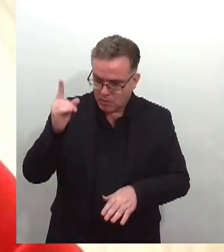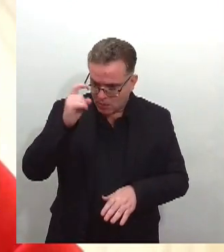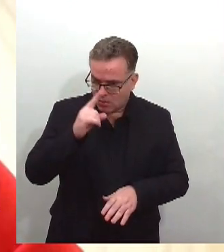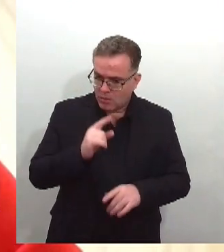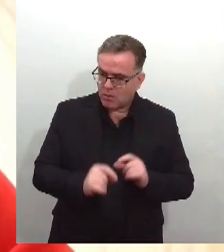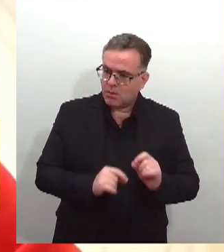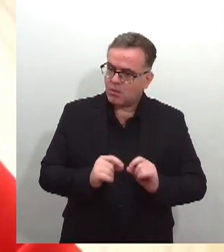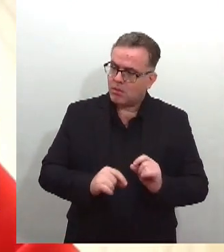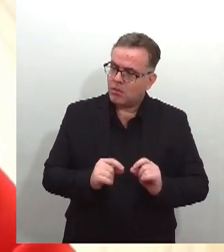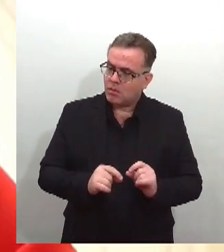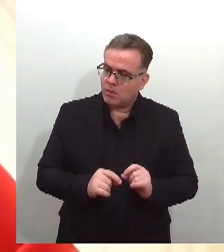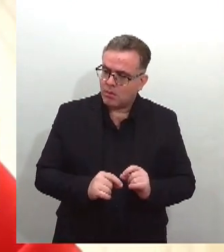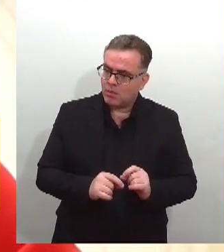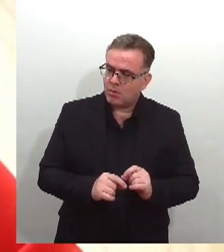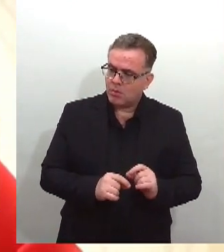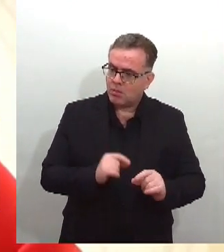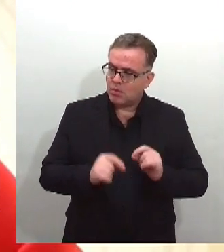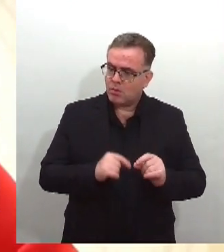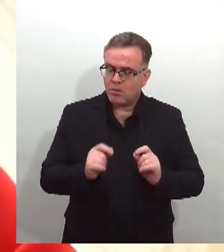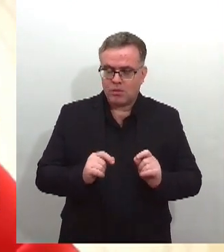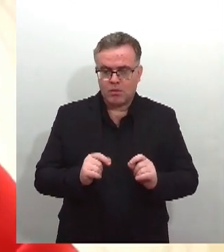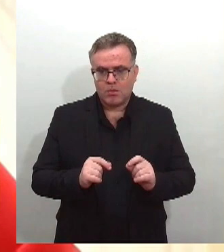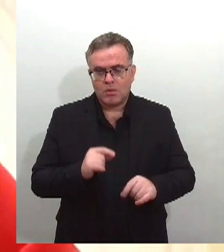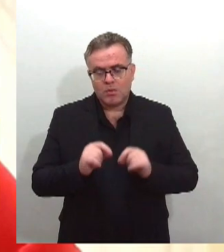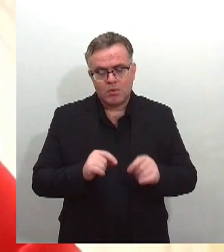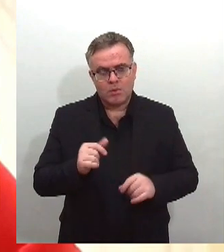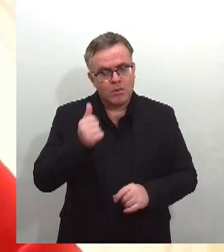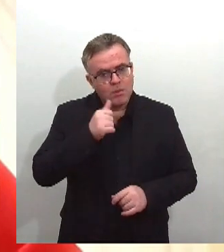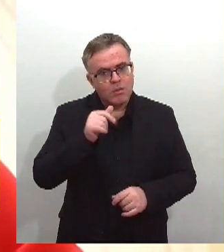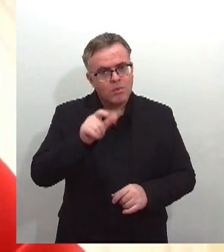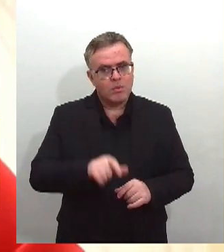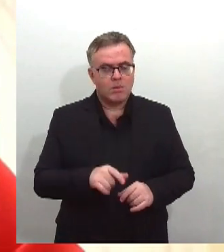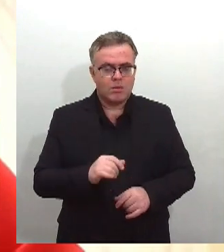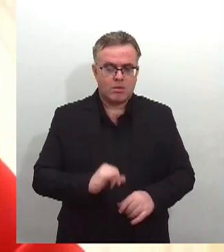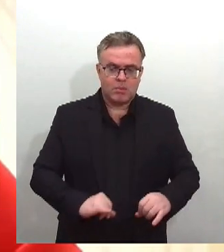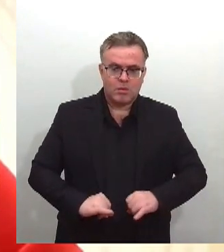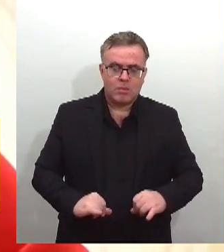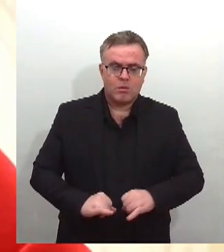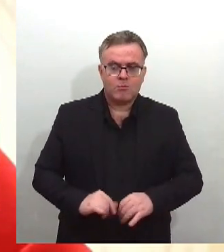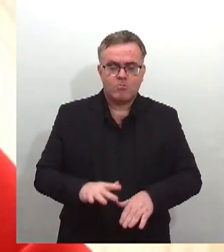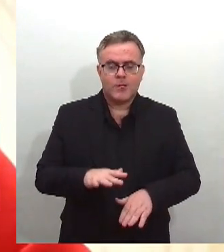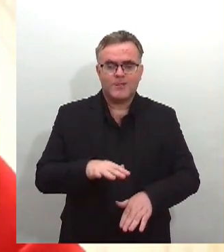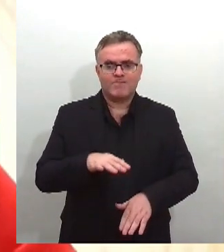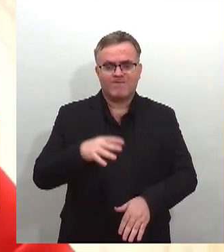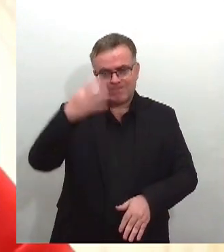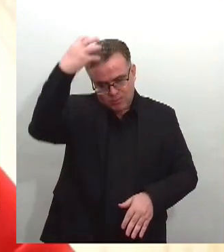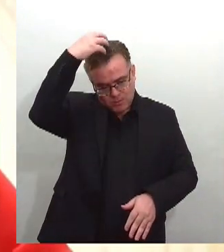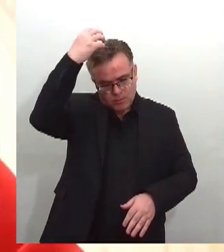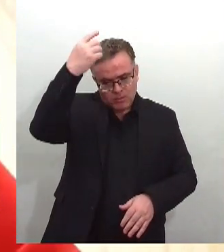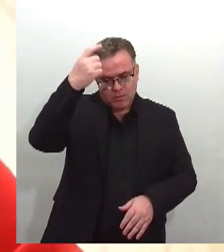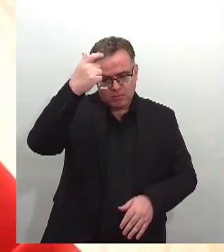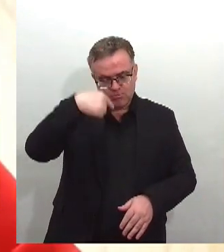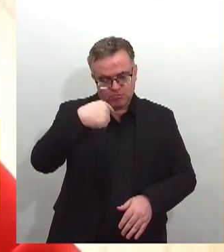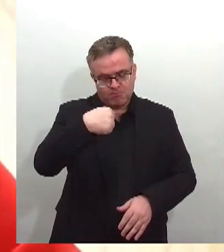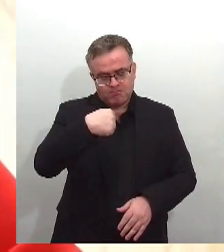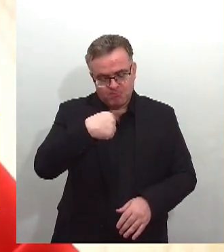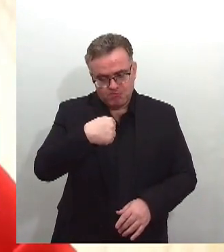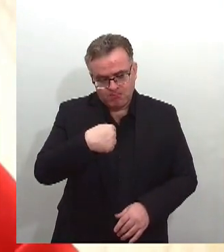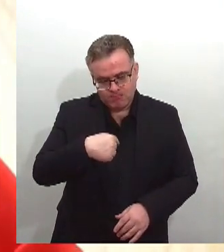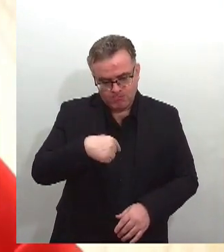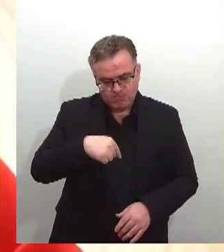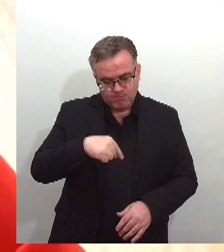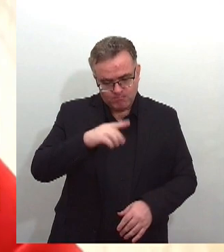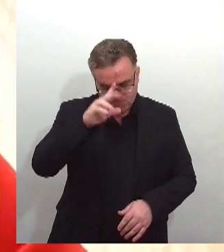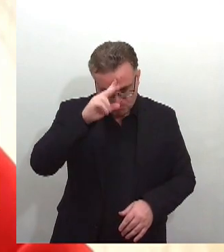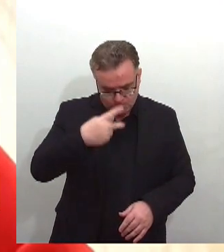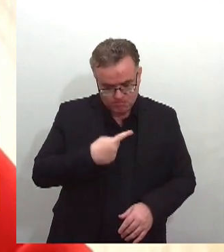Como regra, a mulher vítima de violência, ela se sente culpada. Ela acha que ela deu margem para que o marido agisse daquela maneira, para